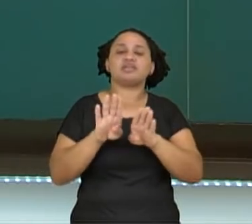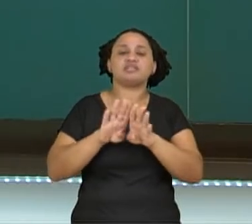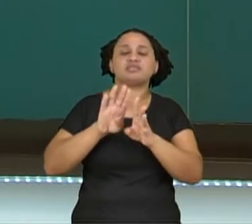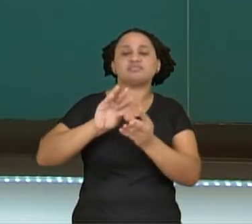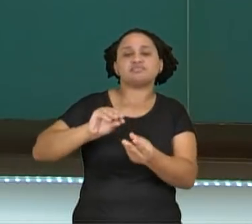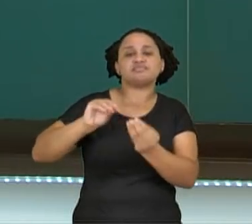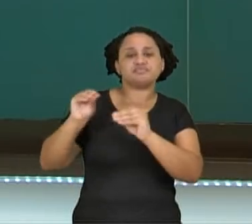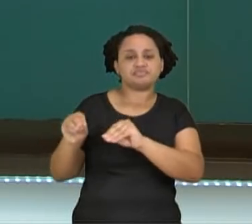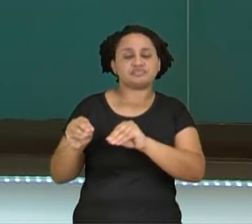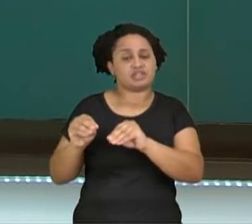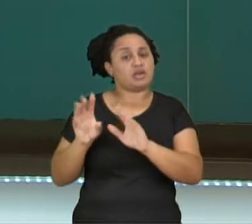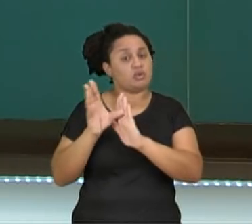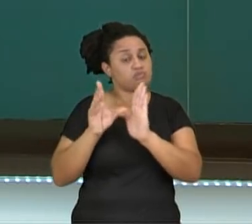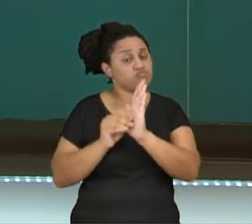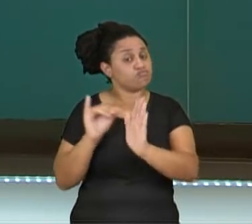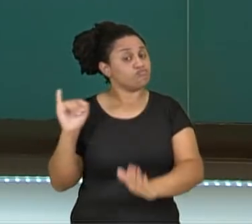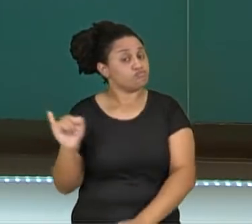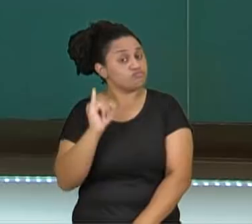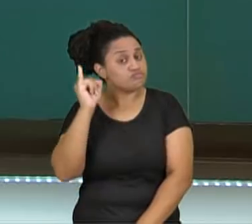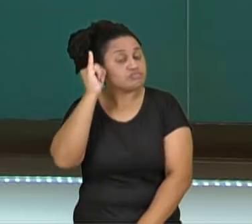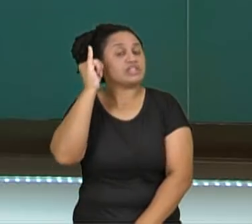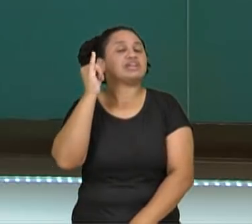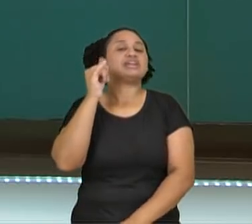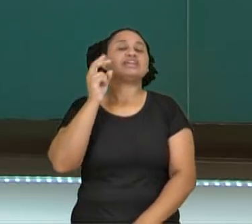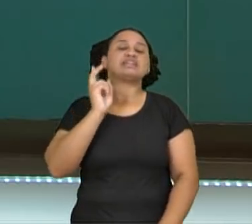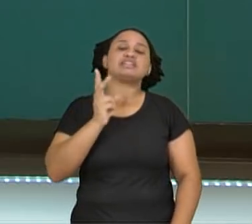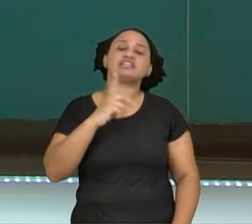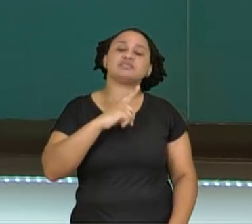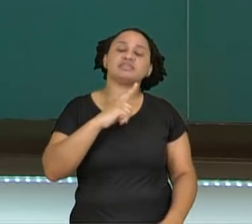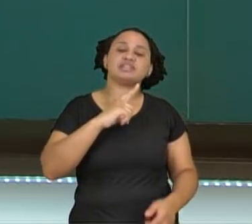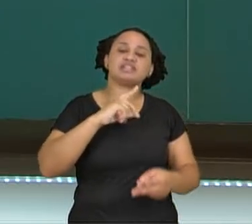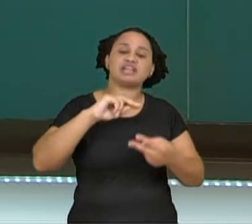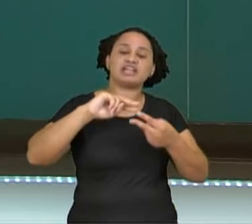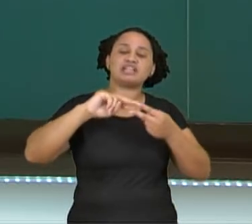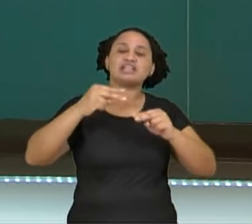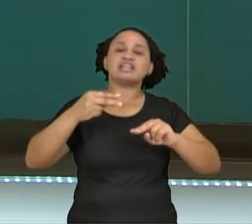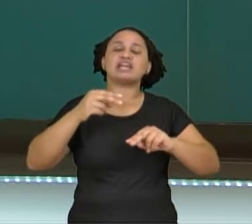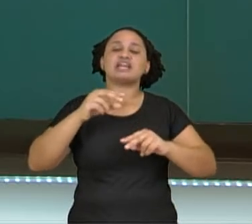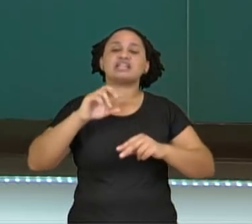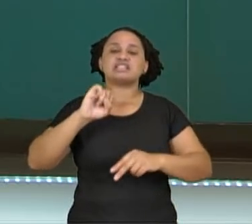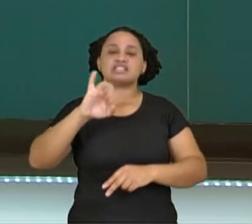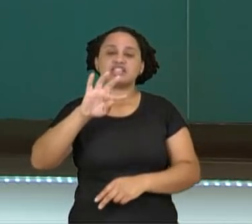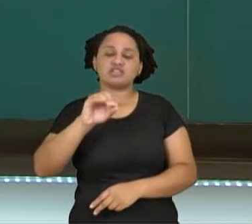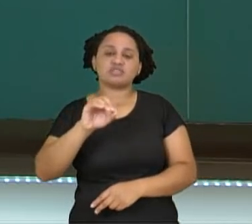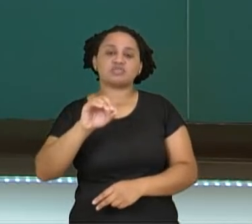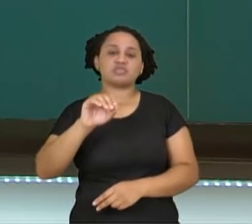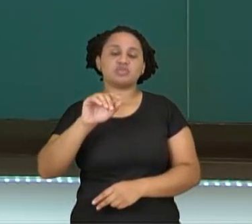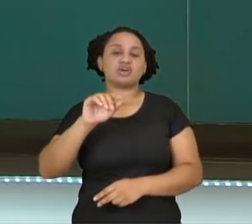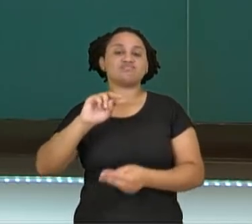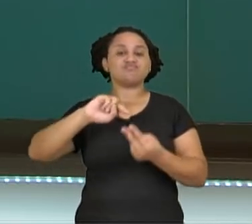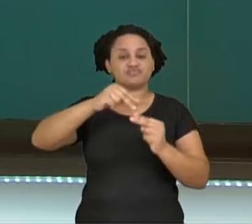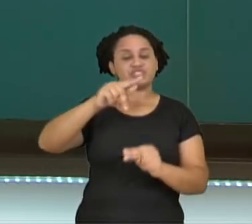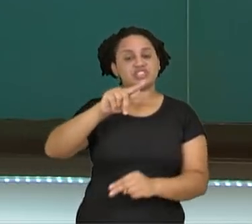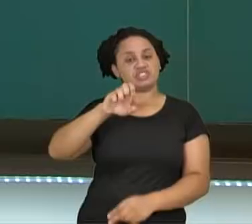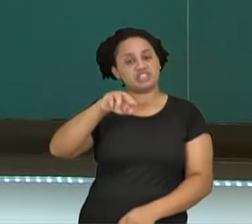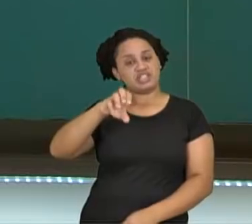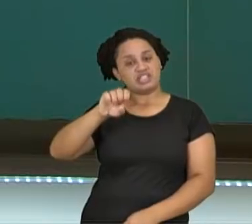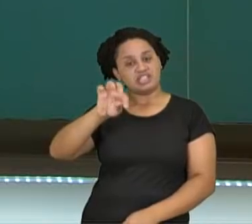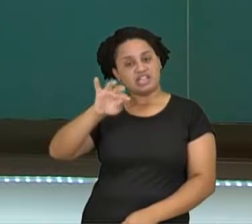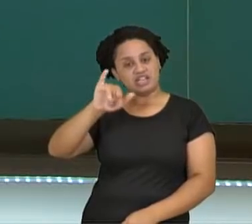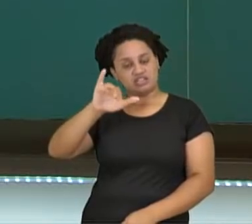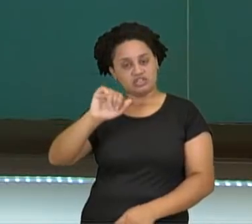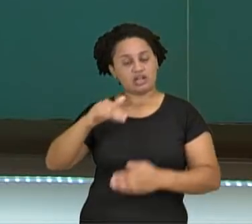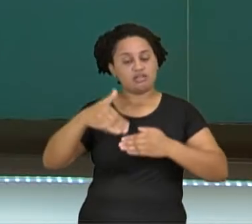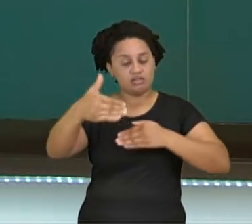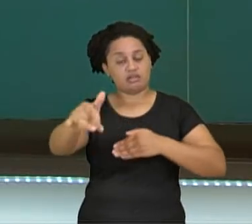proteínas. Conteúdo bem importante que está relacionado à citogenética, e a gente logo vai entrar no conteúdo de genética da terceira série, então é importante